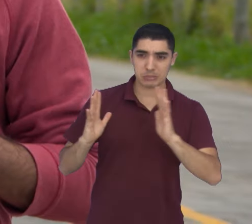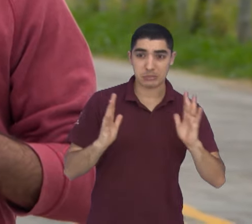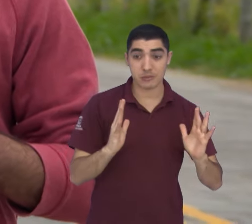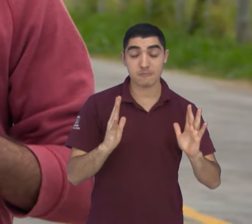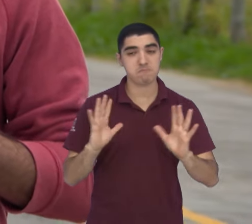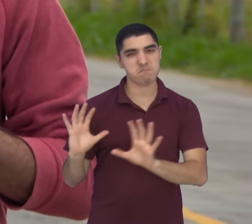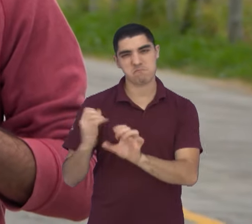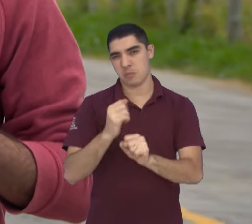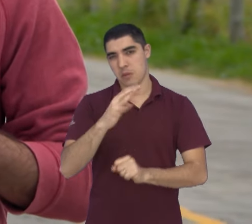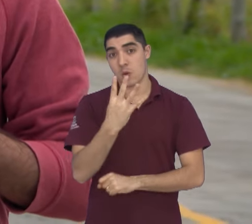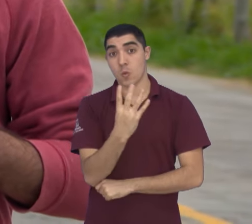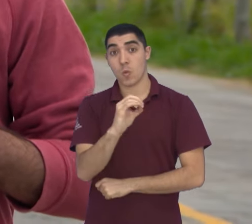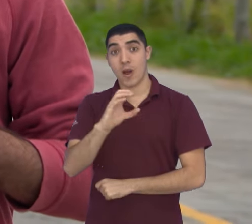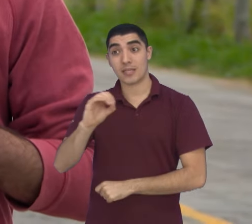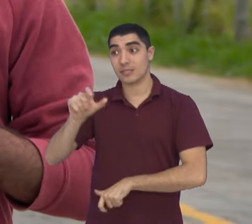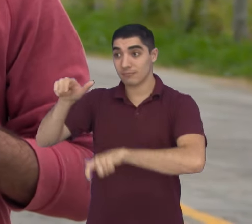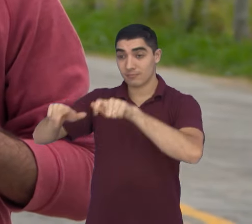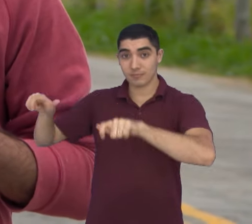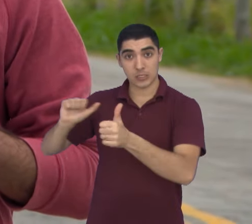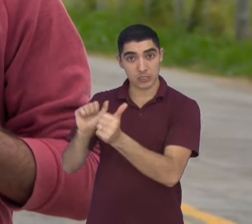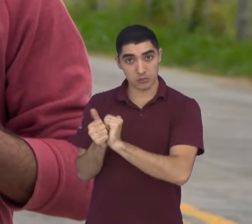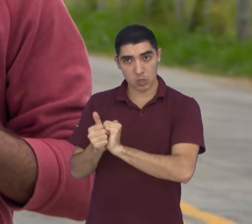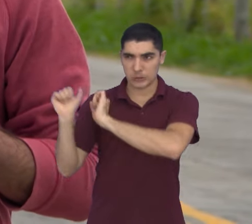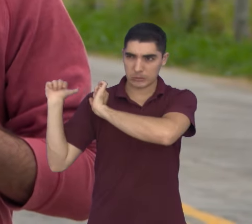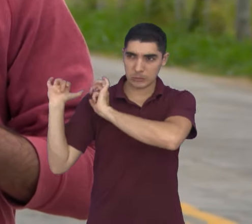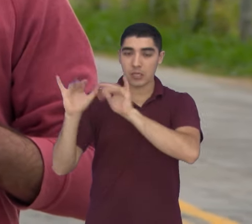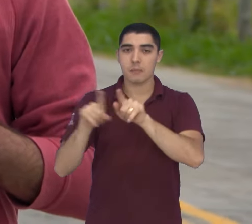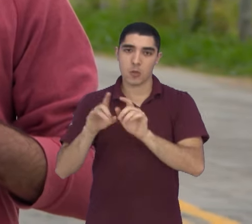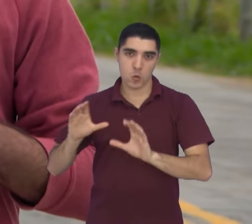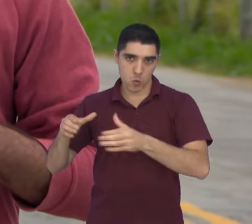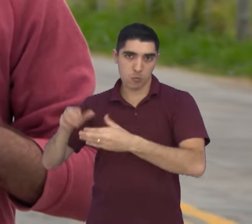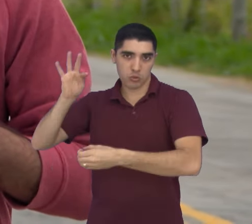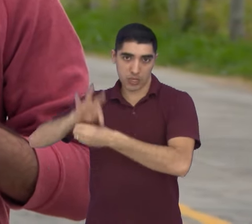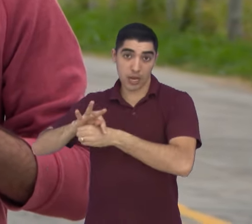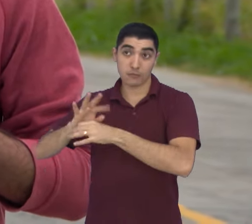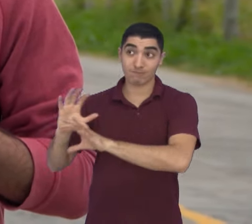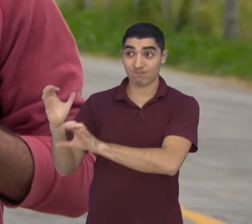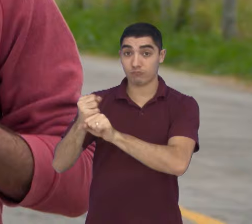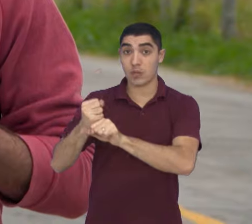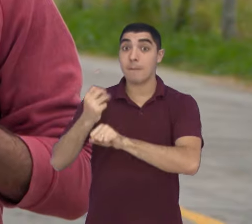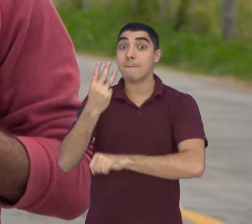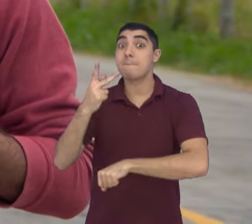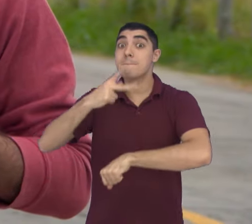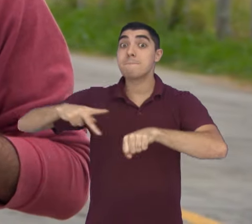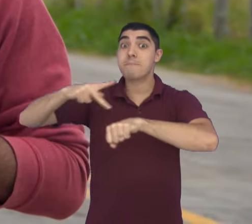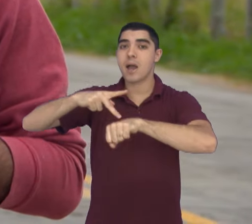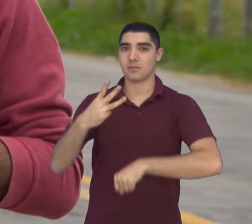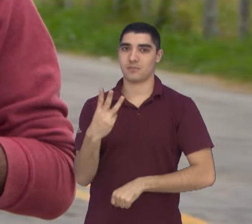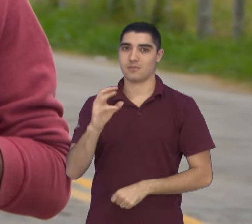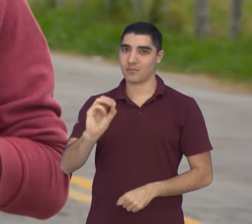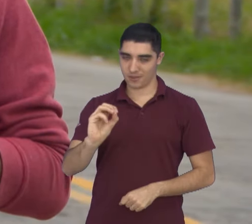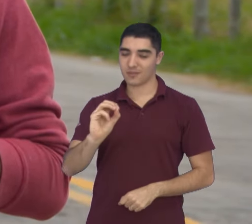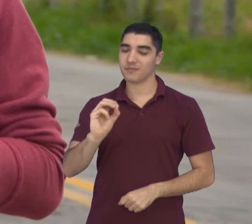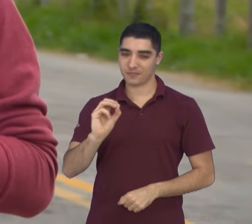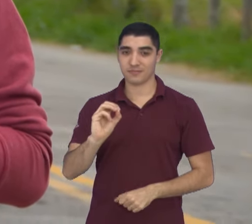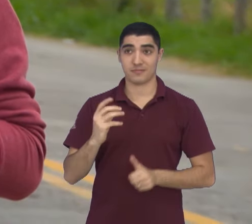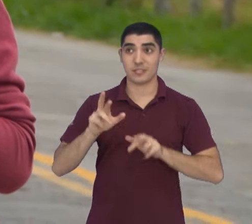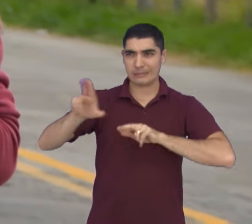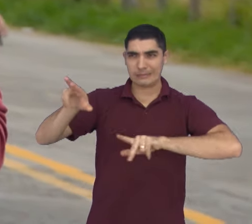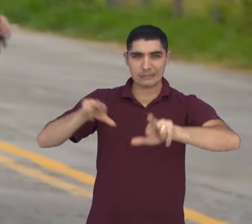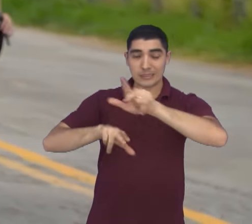receber 400 atletas, além de comissões técnicas de 30 países diferentes. Para quem trabalha com ciclismo aqui dentro